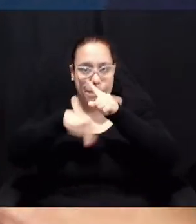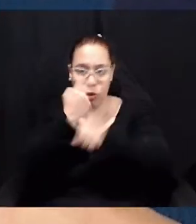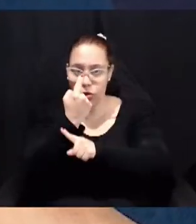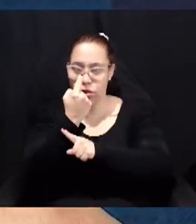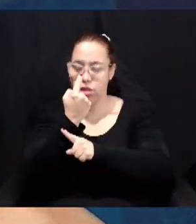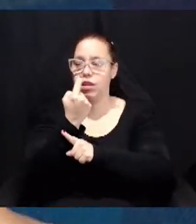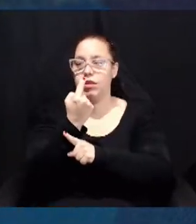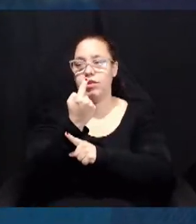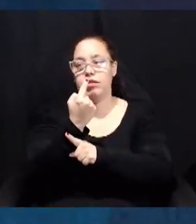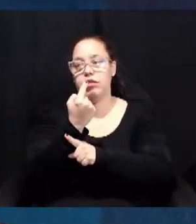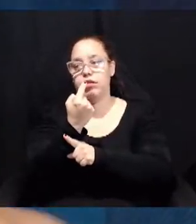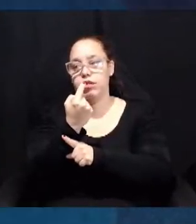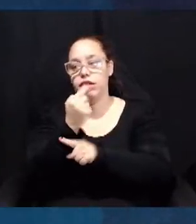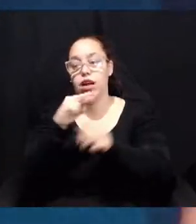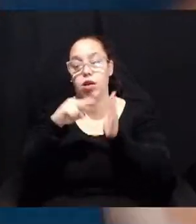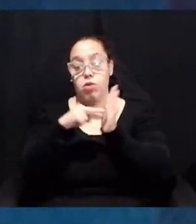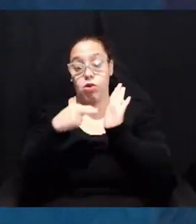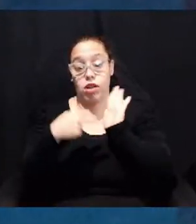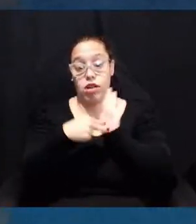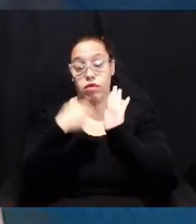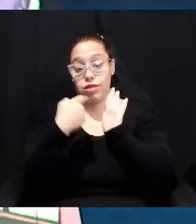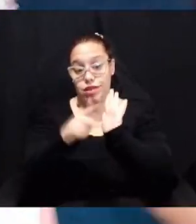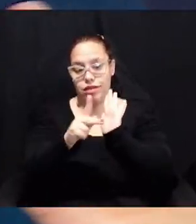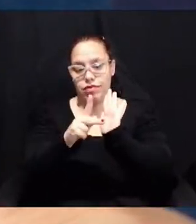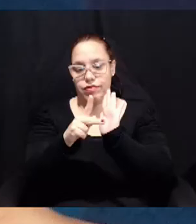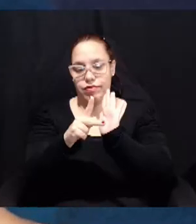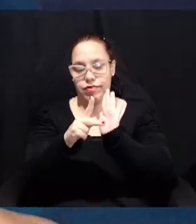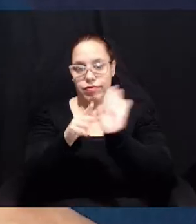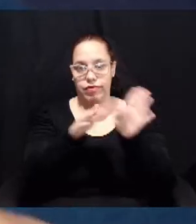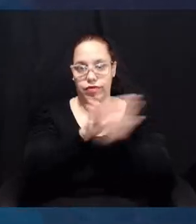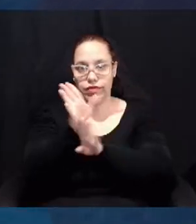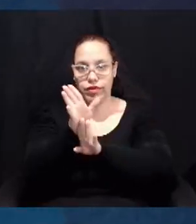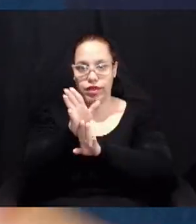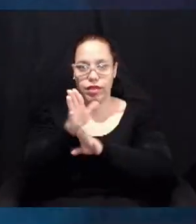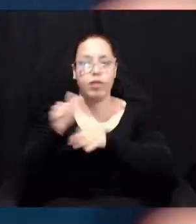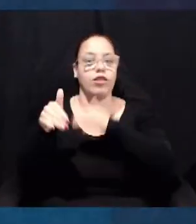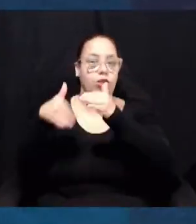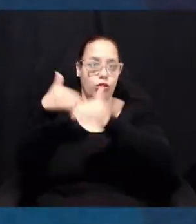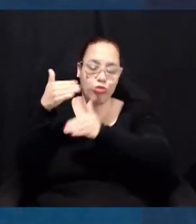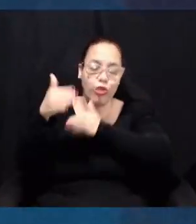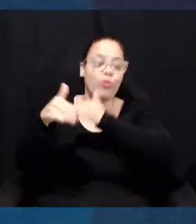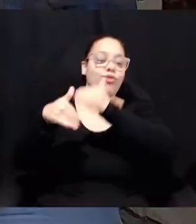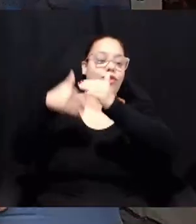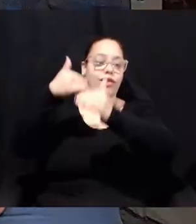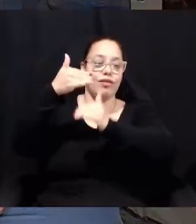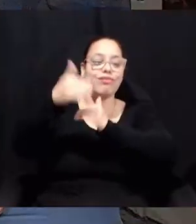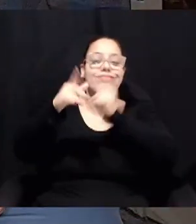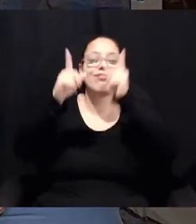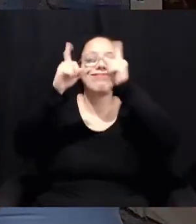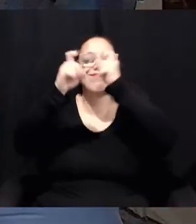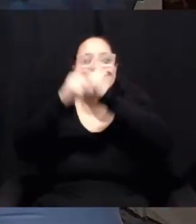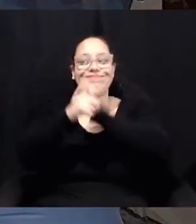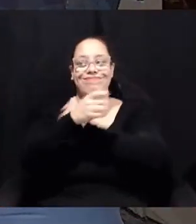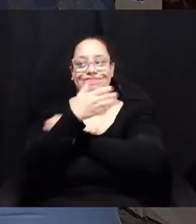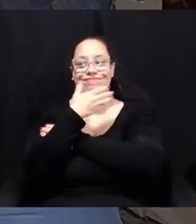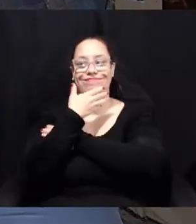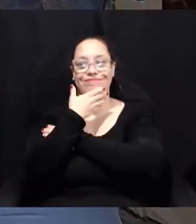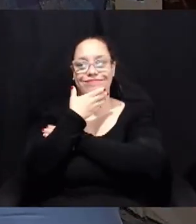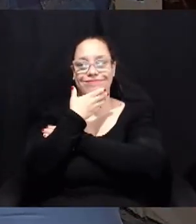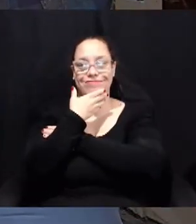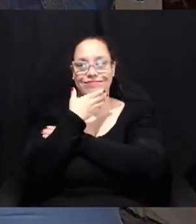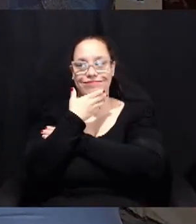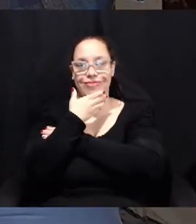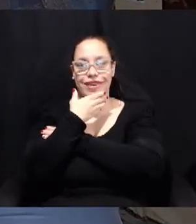pelo significado dele, que a gente vai lançar por um bom tempo, né, porque é difícil. Vai ser um quadrinho que é